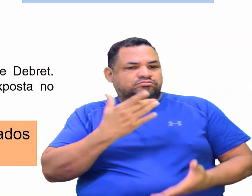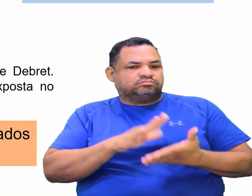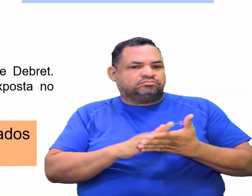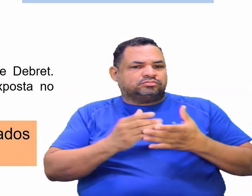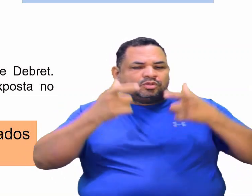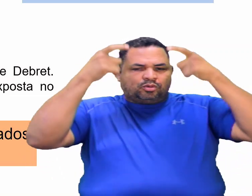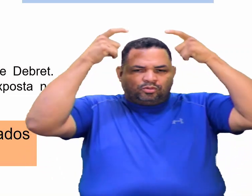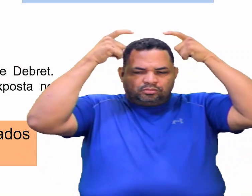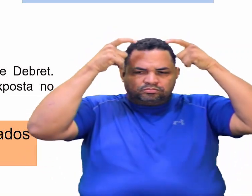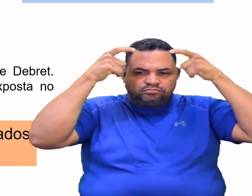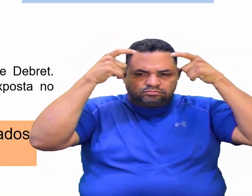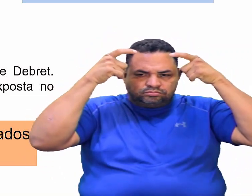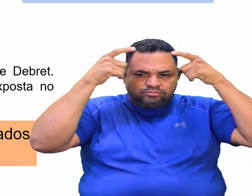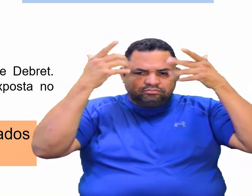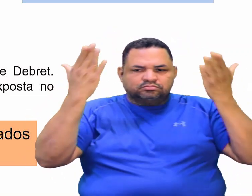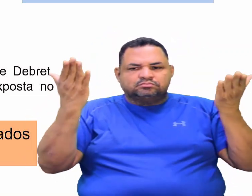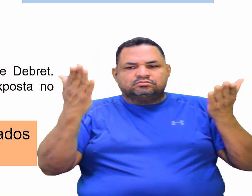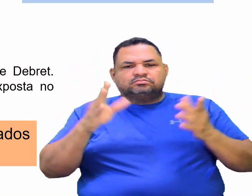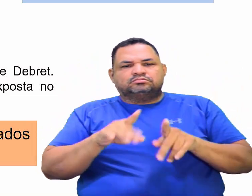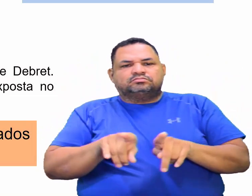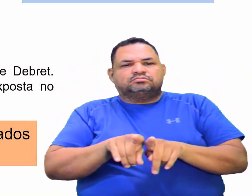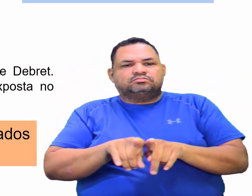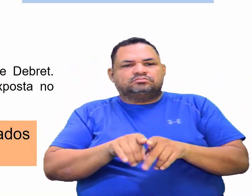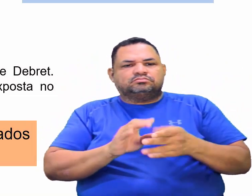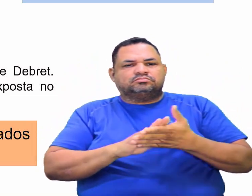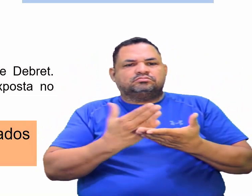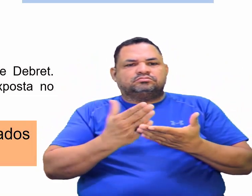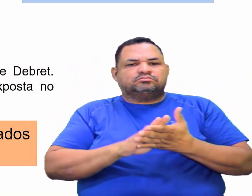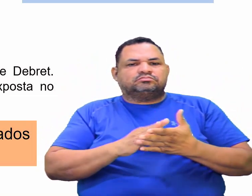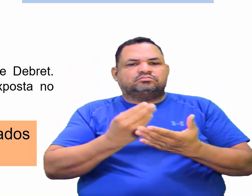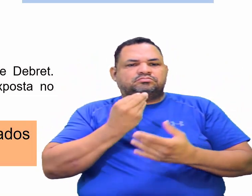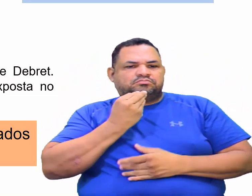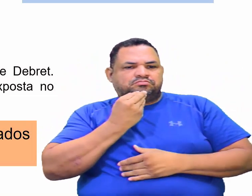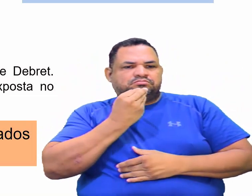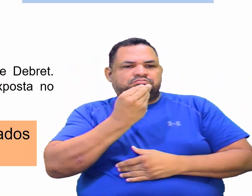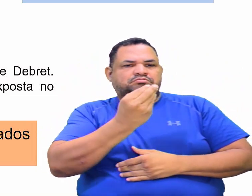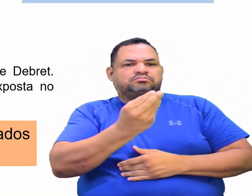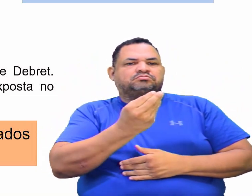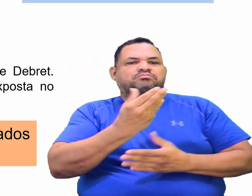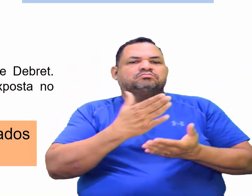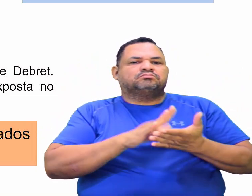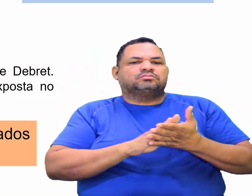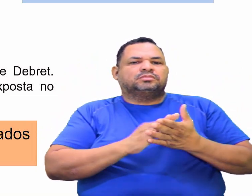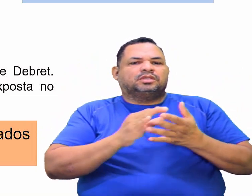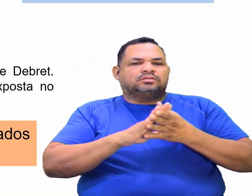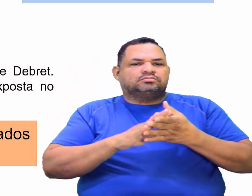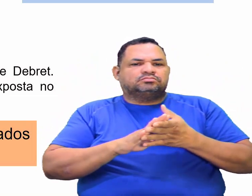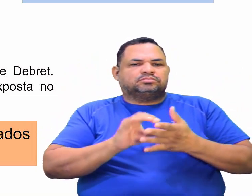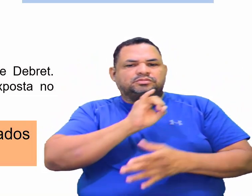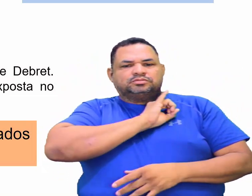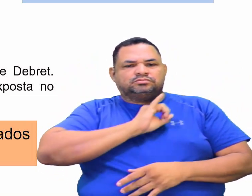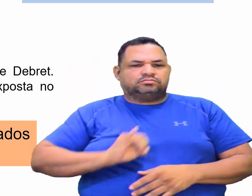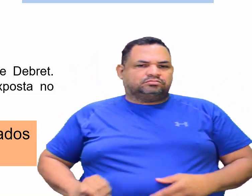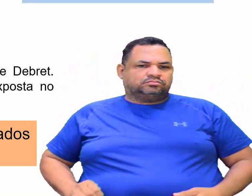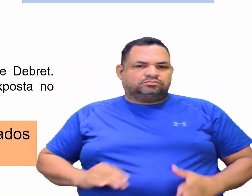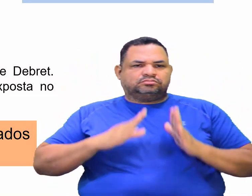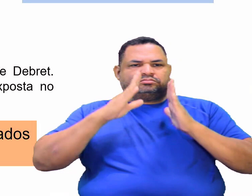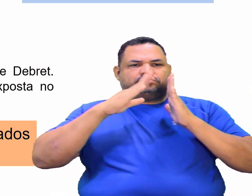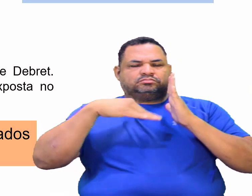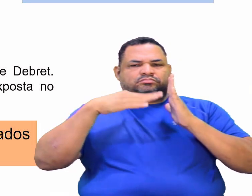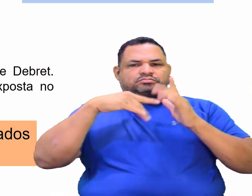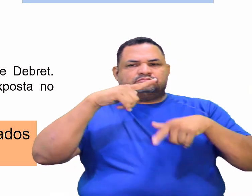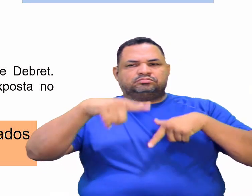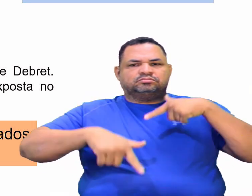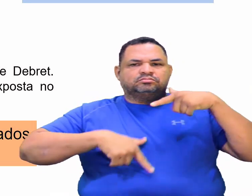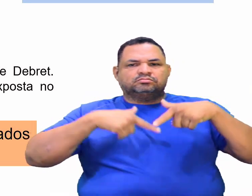coroação eh encomendados mesmo pelo pelo Imperador né então o trabalho de pintores e escultores